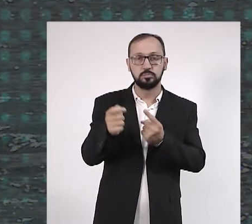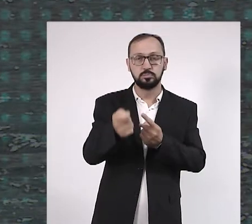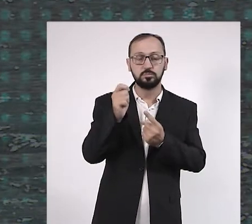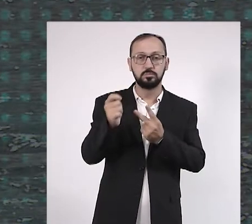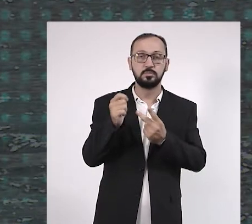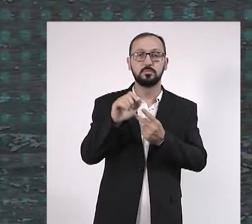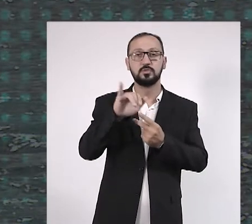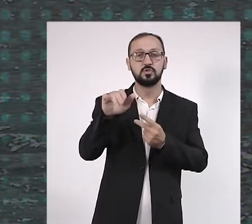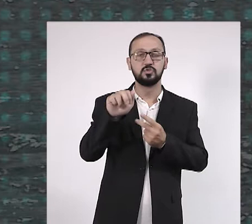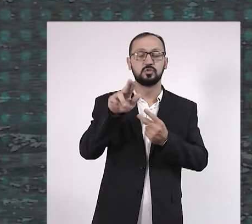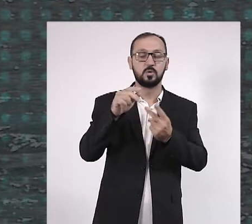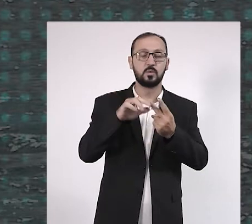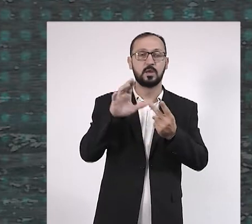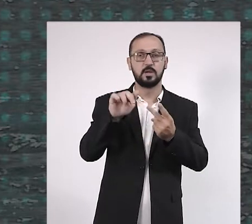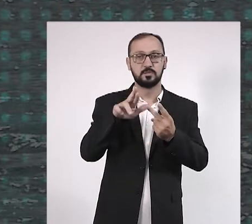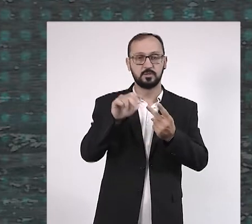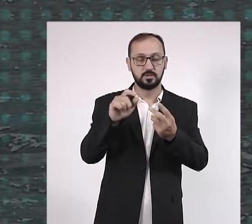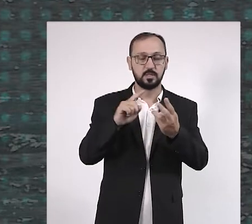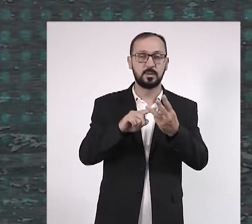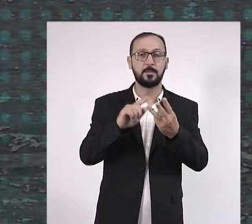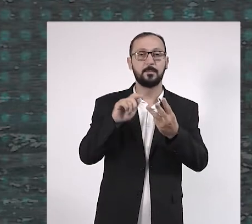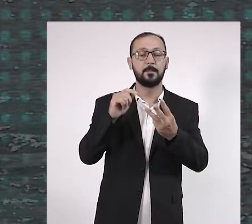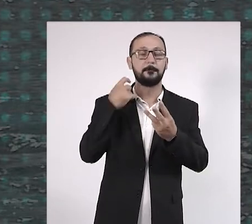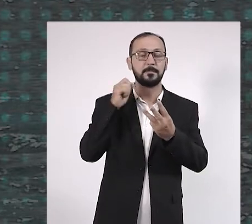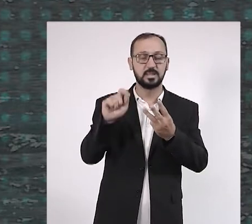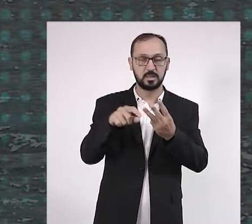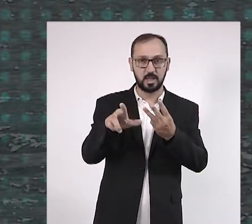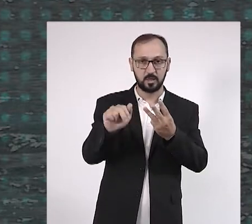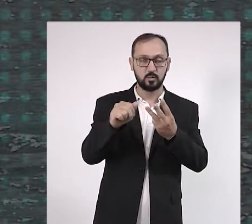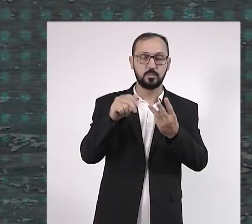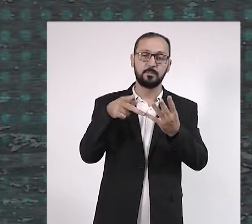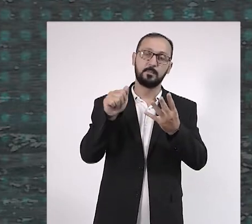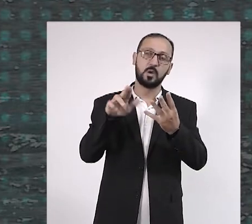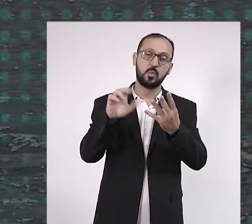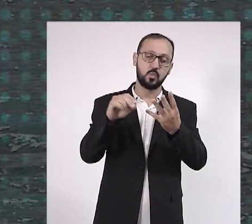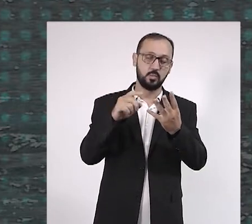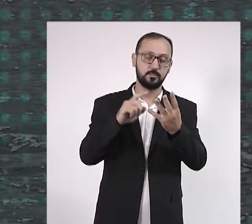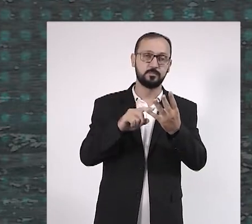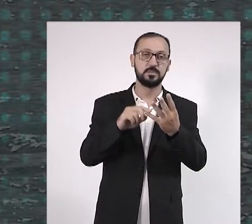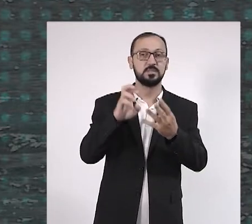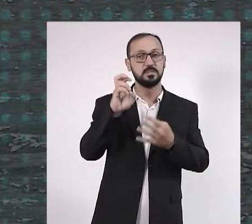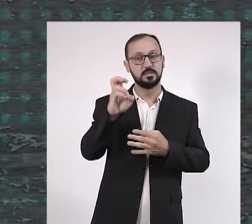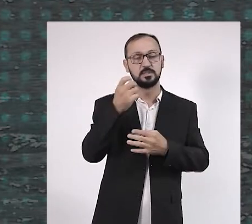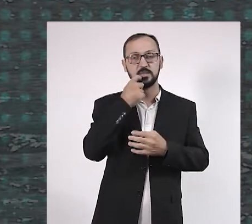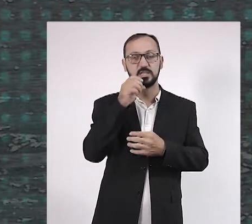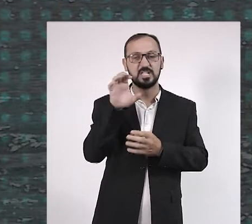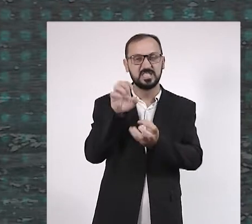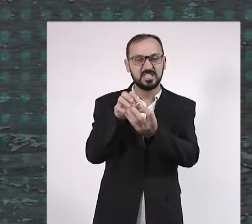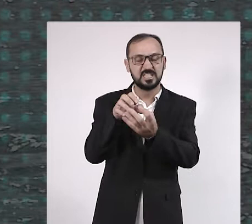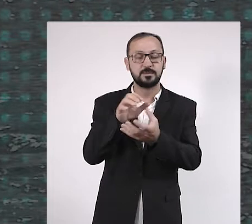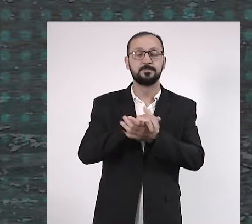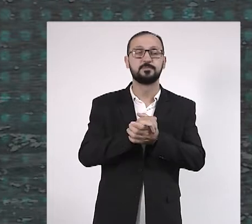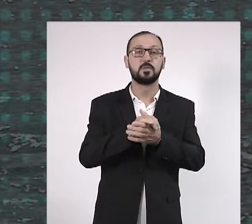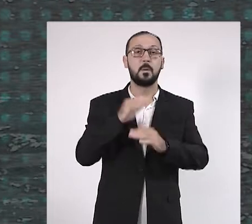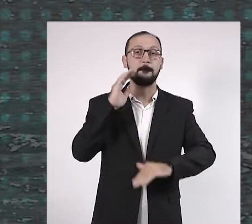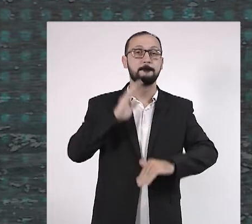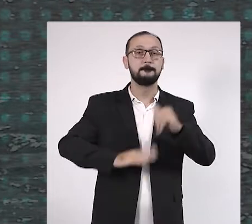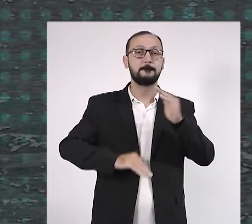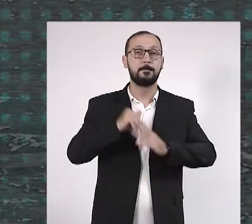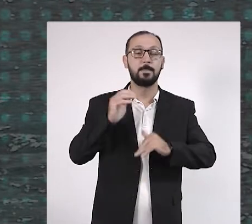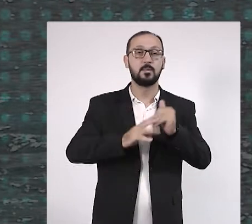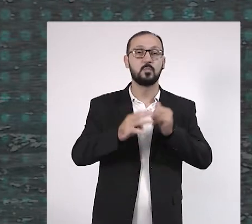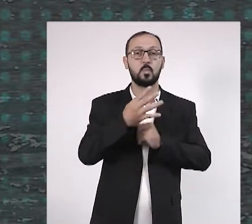nobre, como jaú, caixara, pintado e pacu, e 5 piranhas. E para o pescador